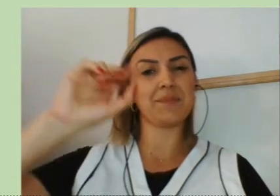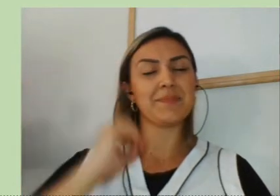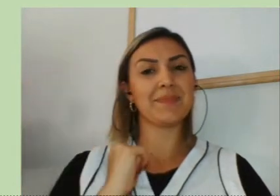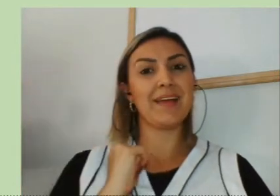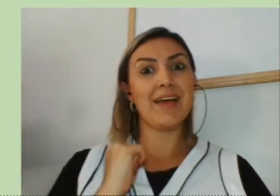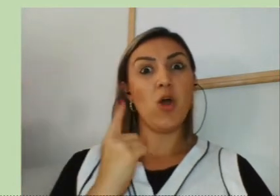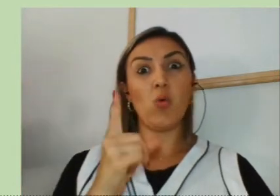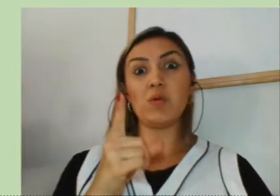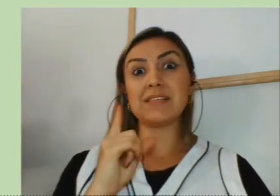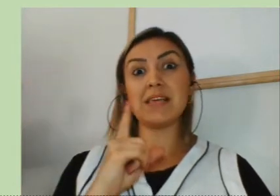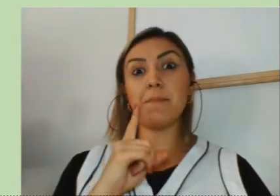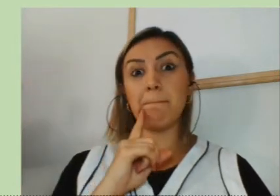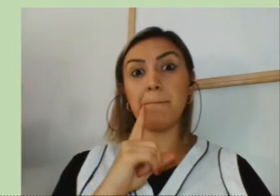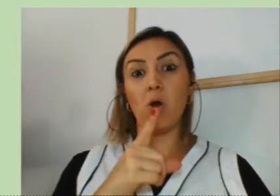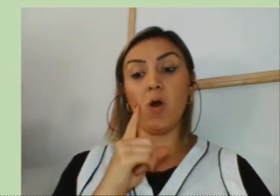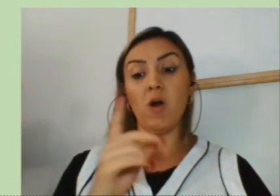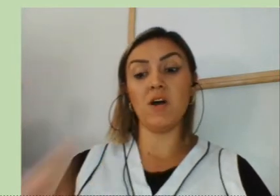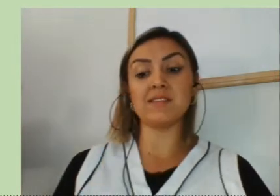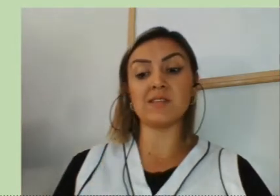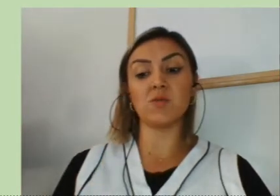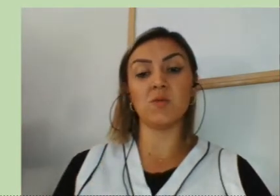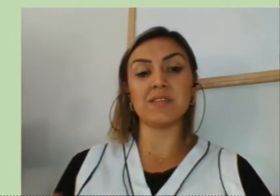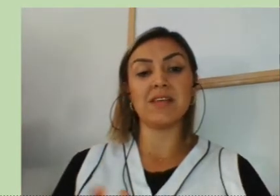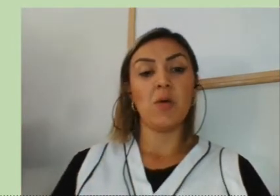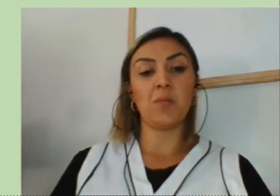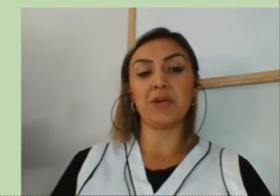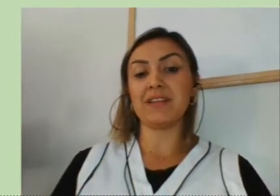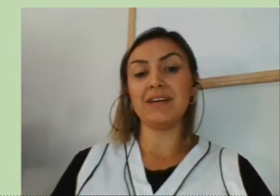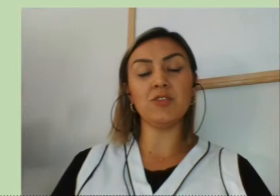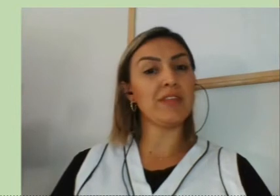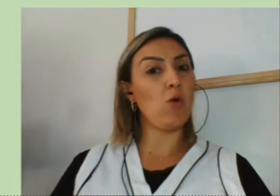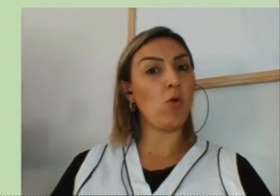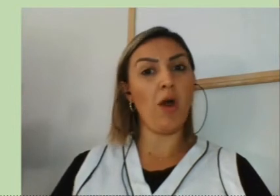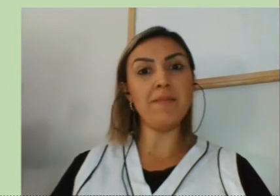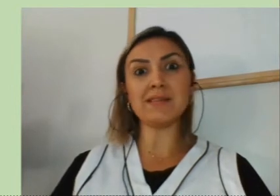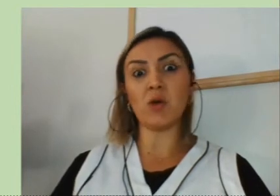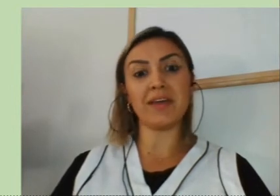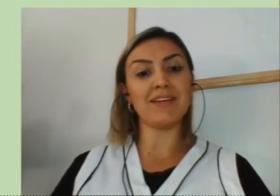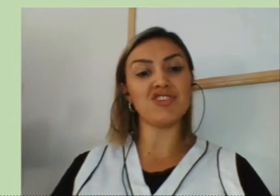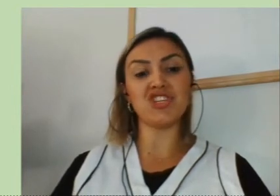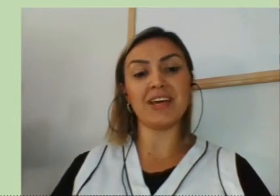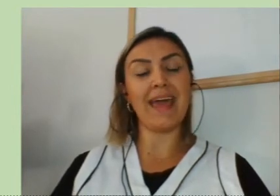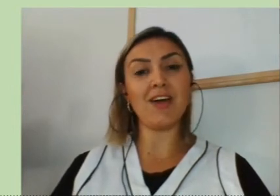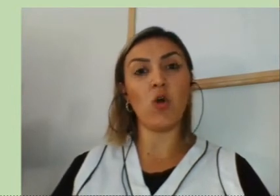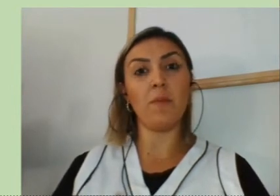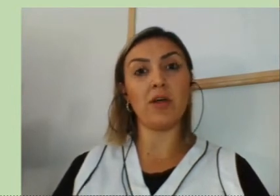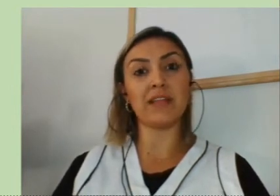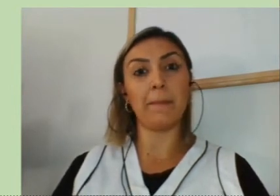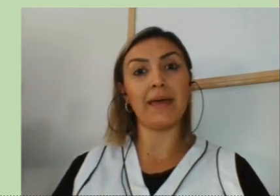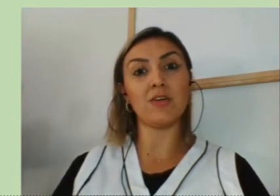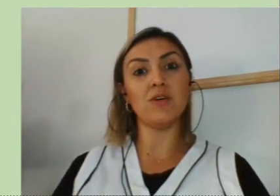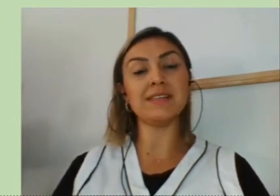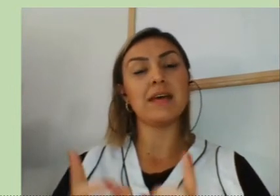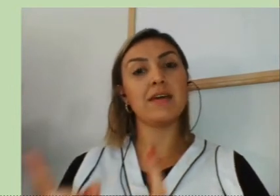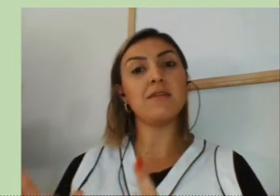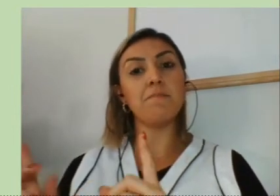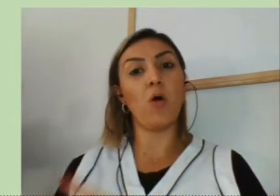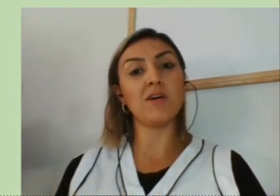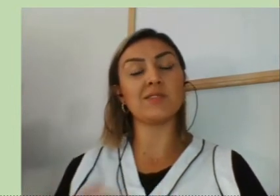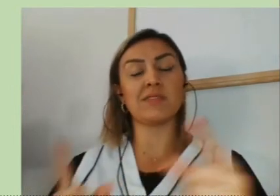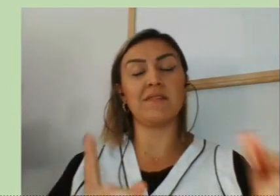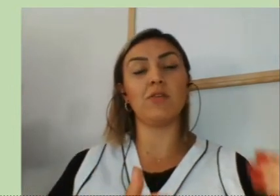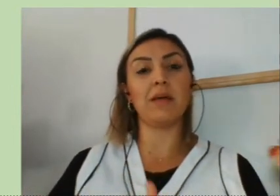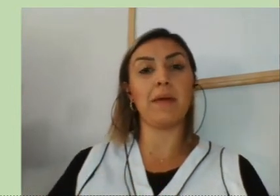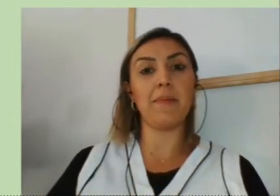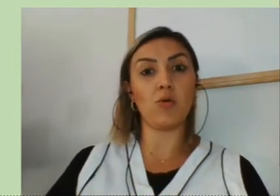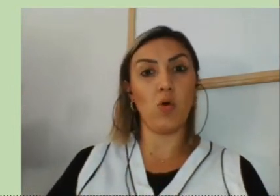era? Os impostos. Portanto, não cobra só a energia, né? Cobra também os